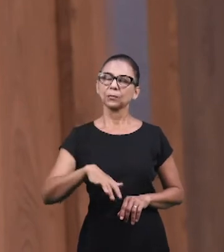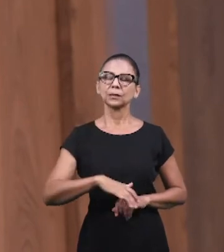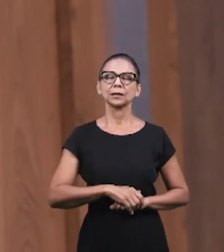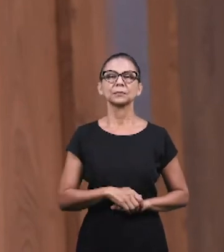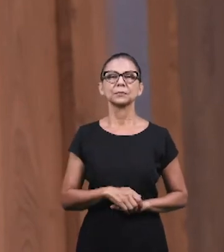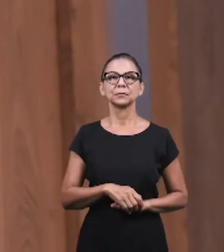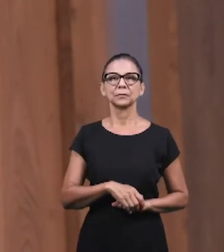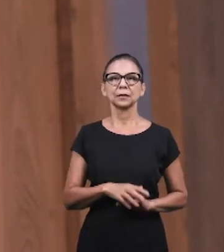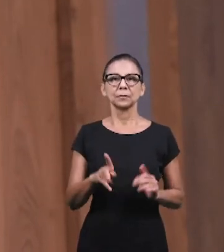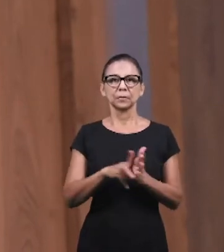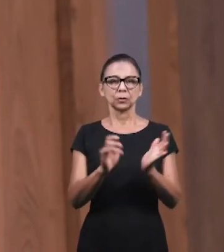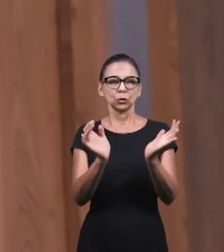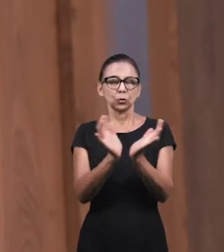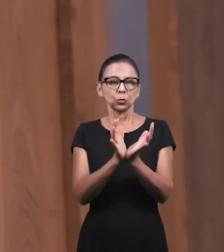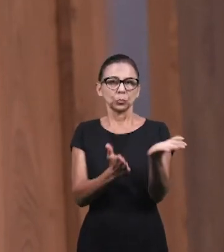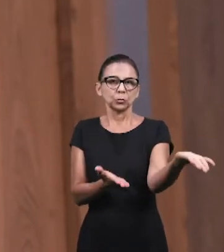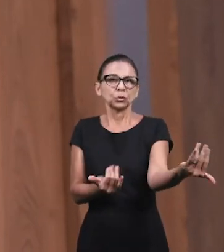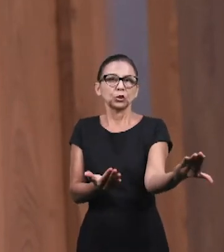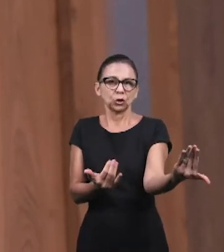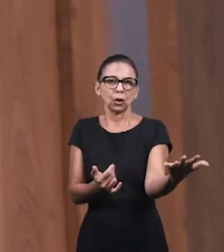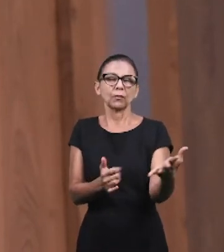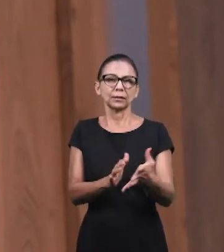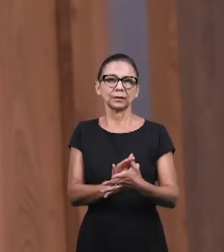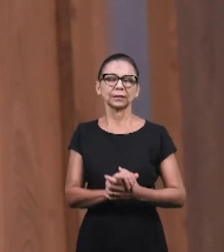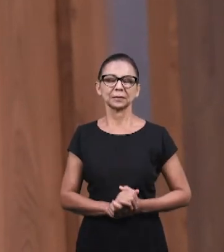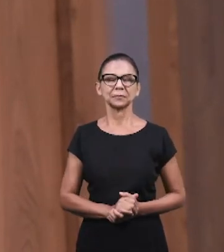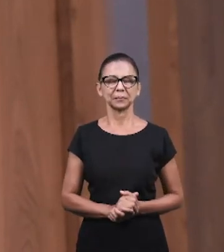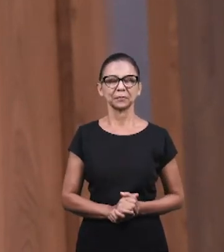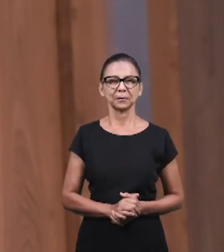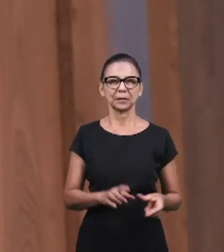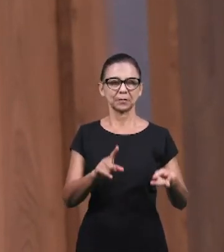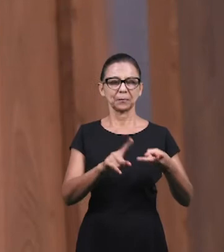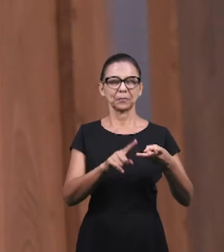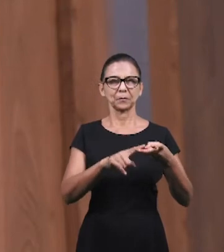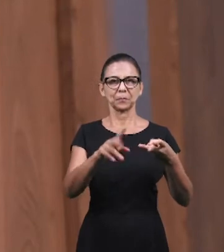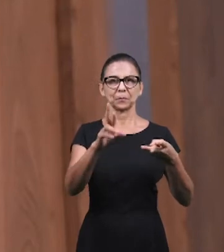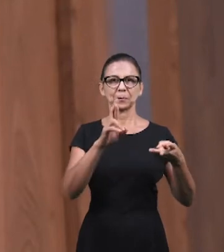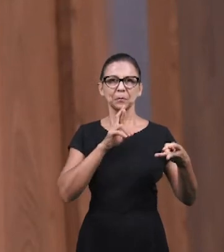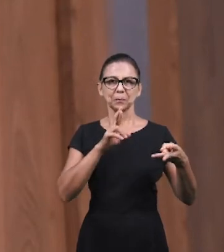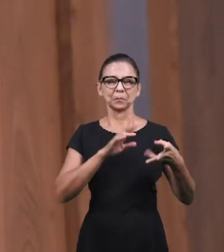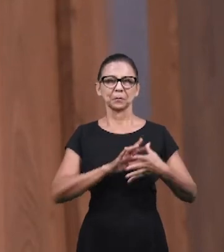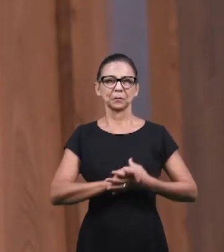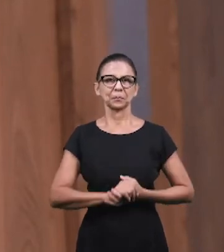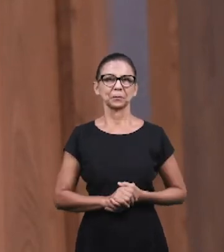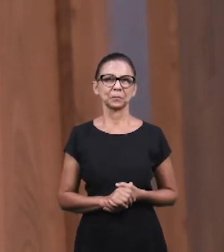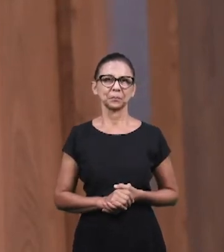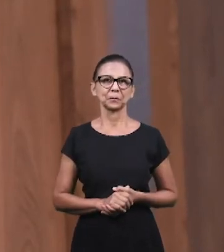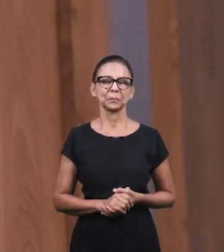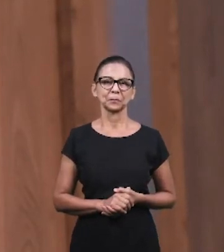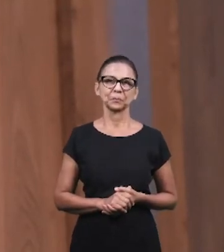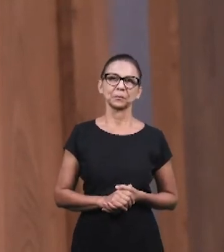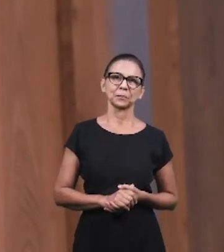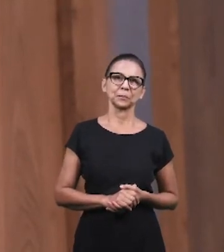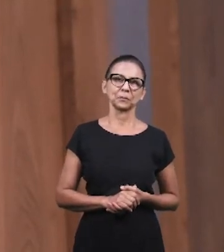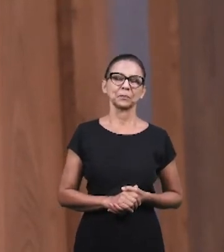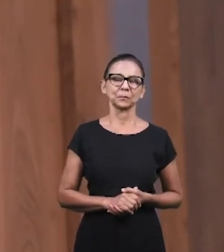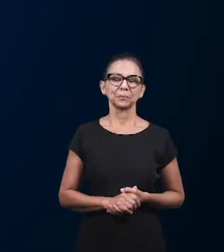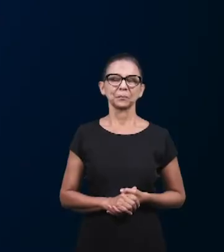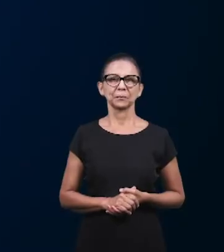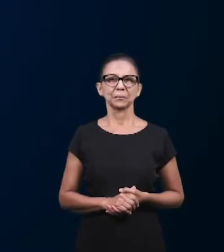São José. Isso no estado de Santa Catarina. Ela vai nos dar uma terceira resposta à nossa segunda pergunta, ou seja, a